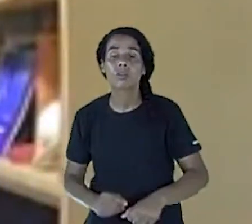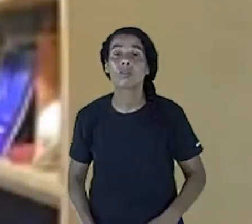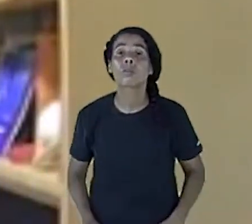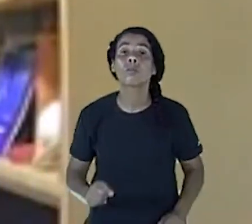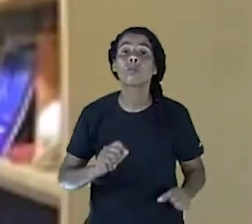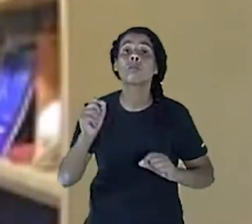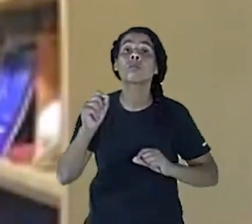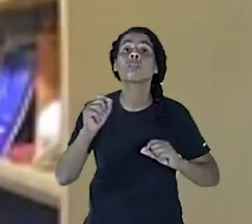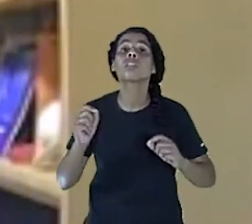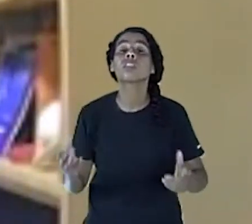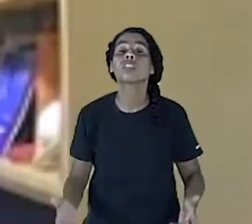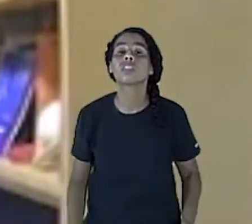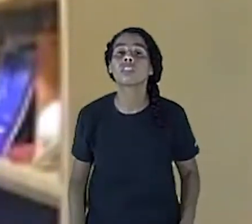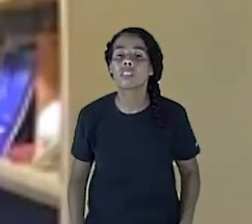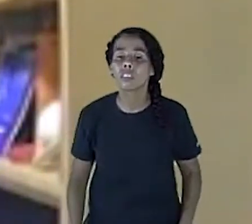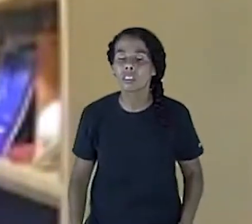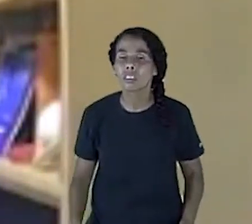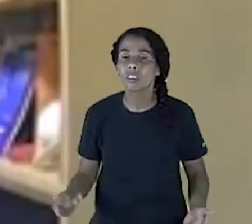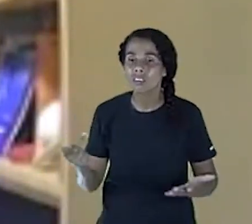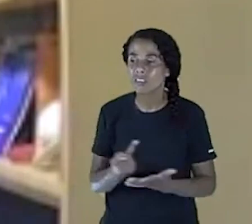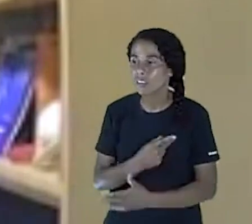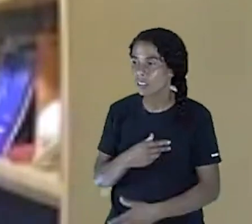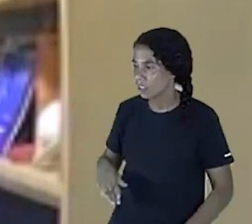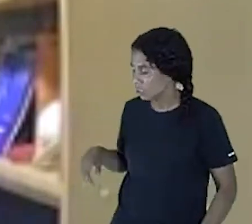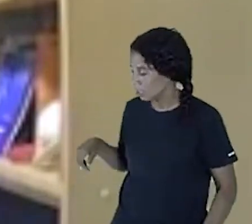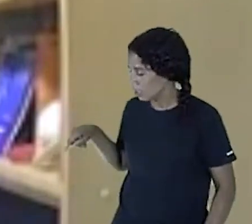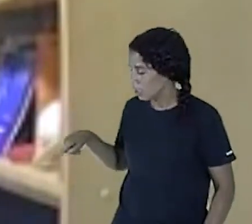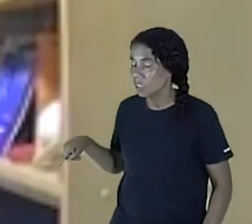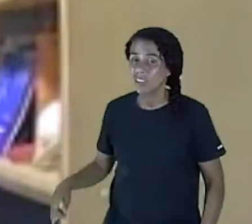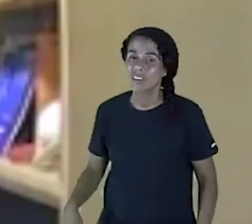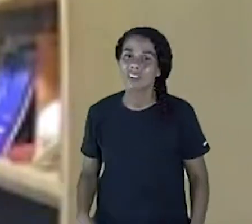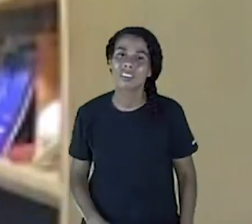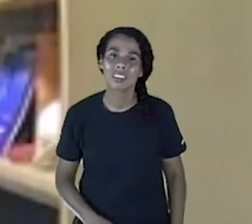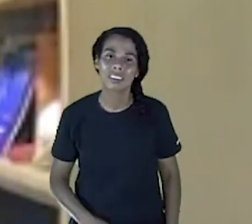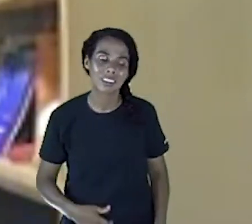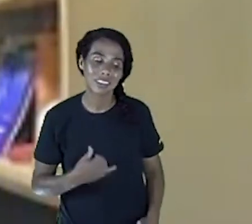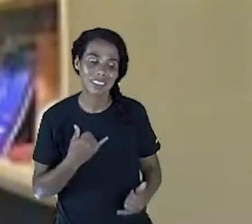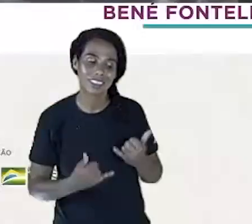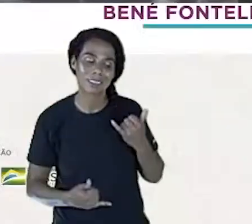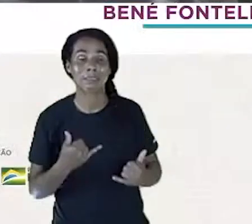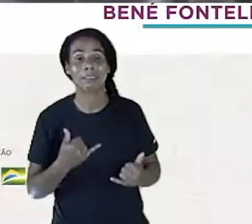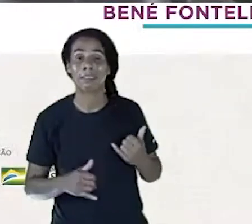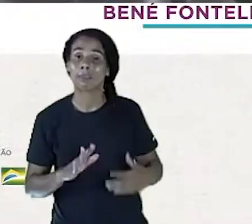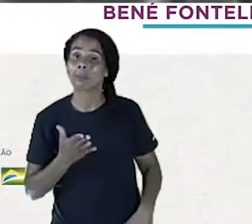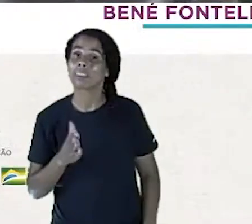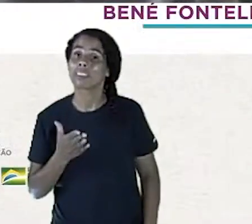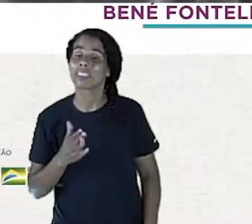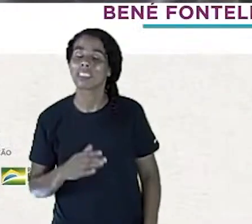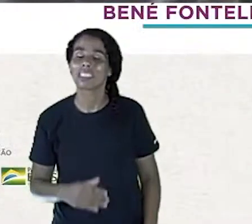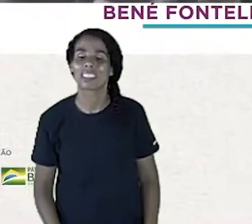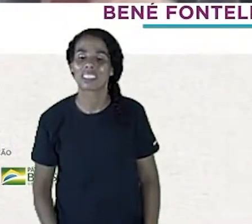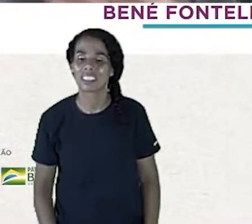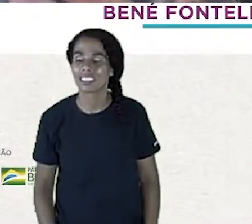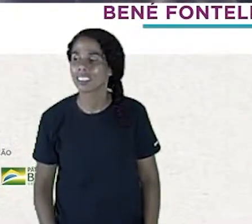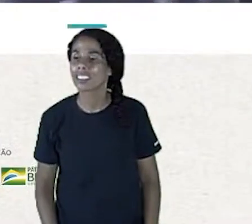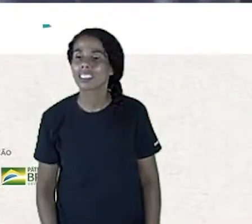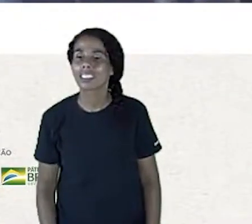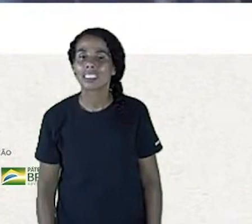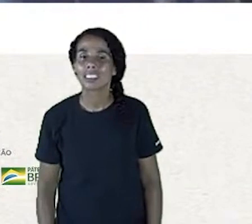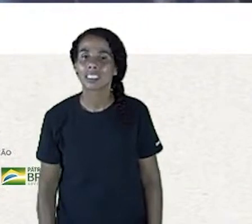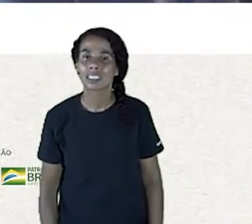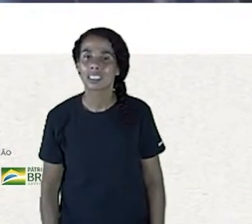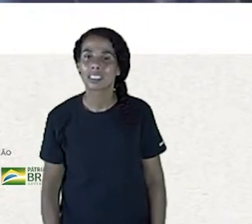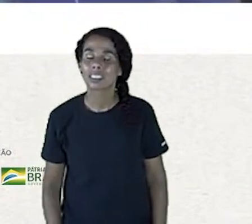No fundo é a mesma. No fundo é a mesma, né, Gil? Mudou nada. É a mesma de sempre, né, Bené? Mudou nada, né?